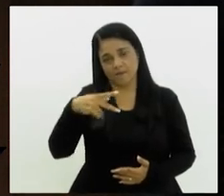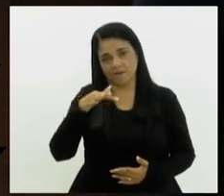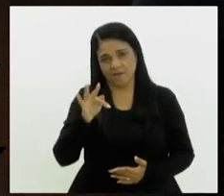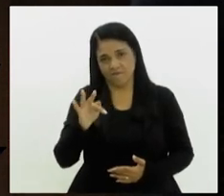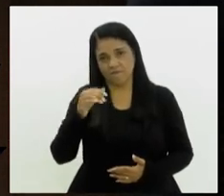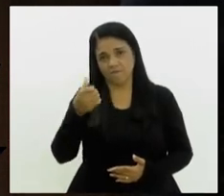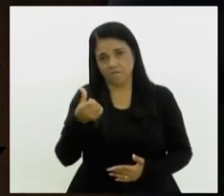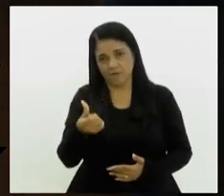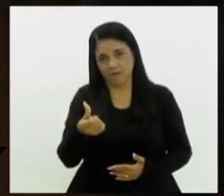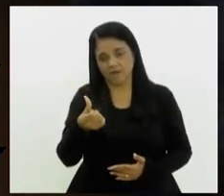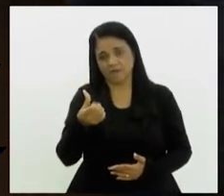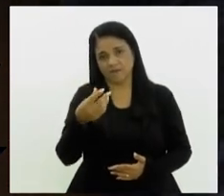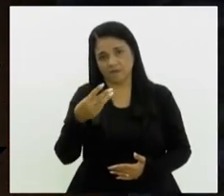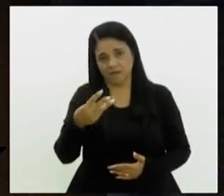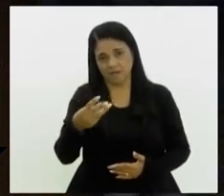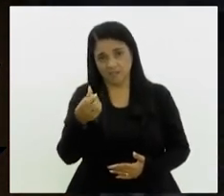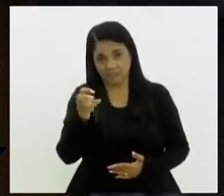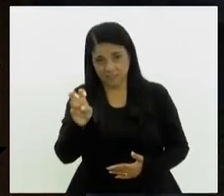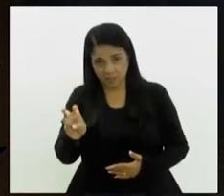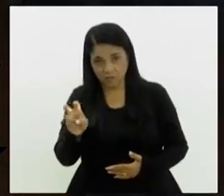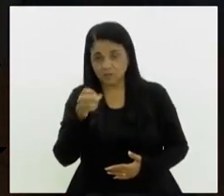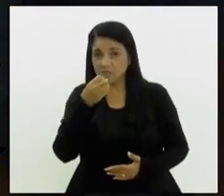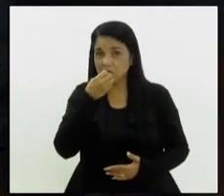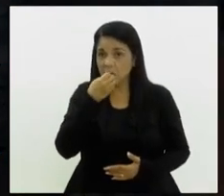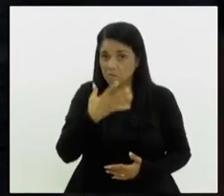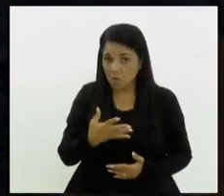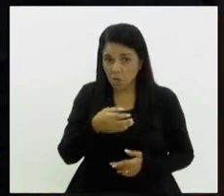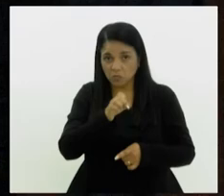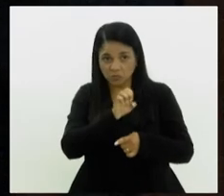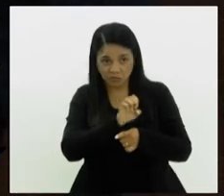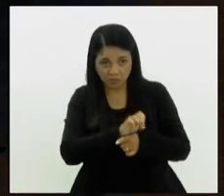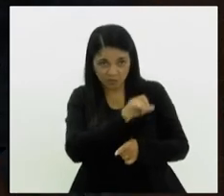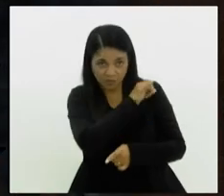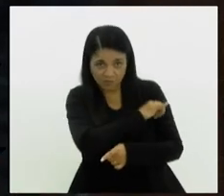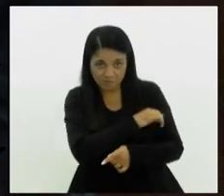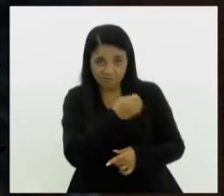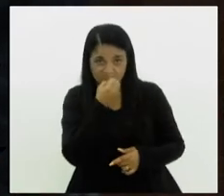o STF de que seria bom para o Rio de Janeiro que isso acontecesse,